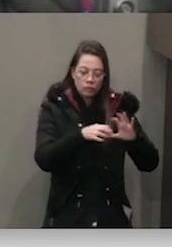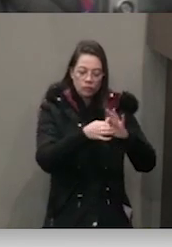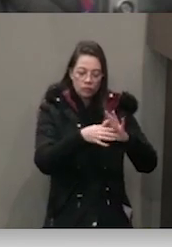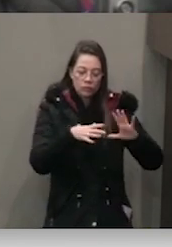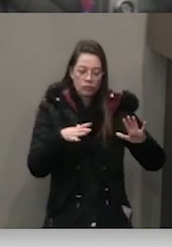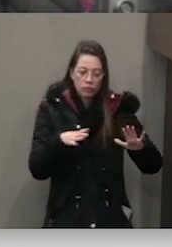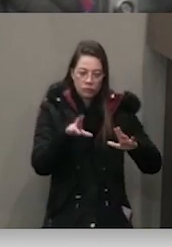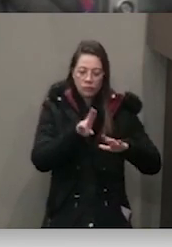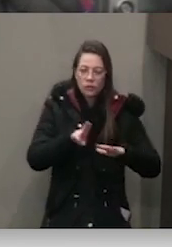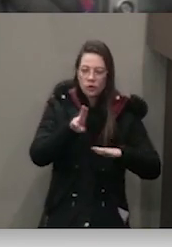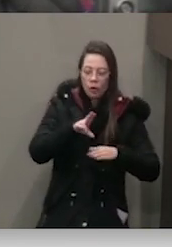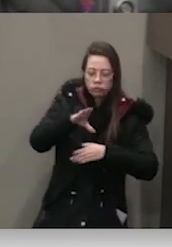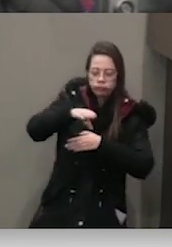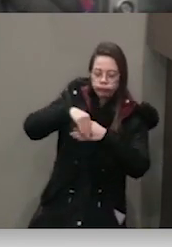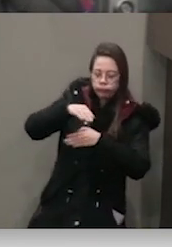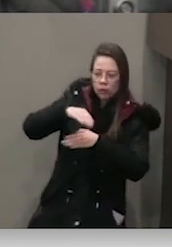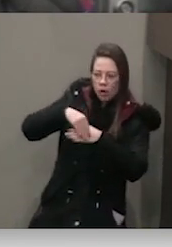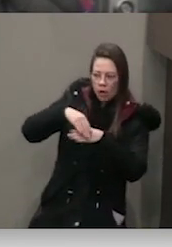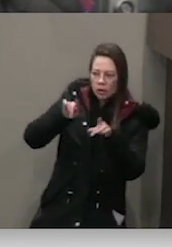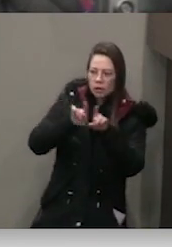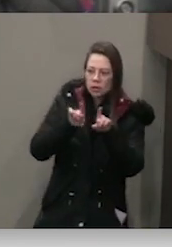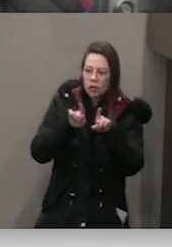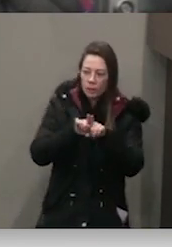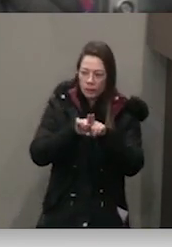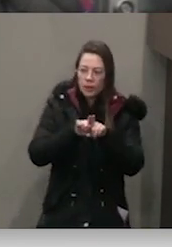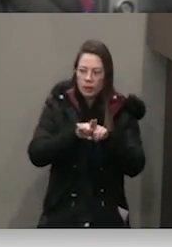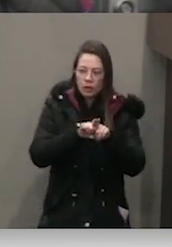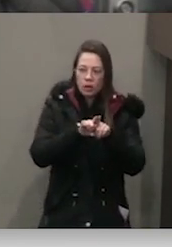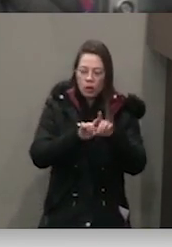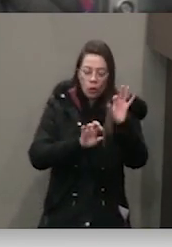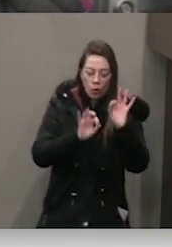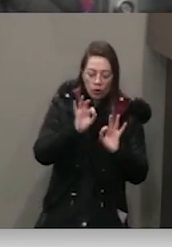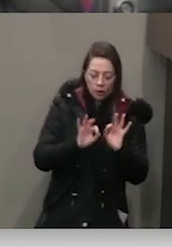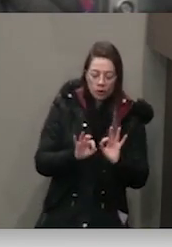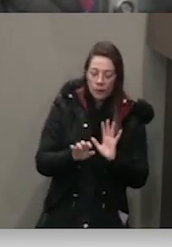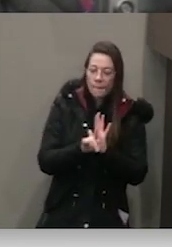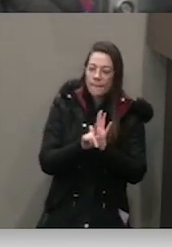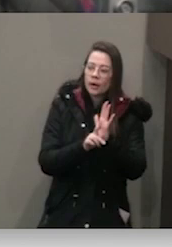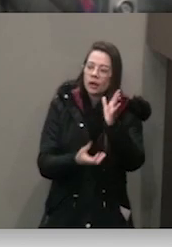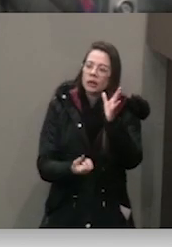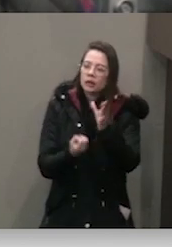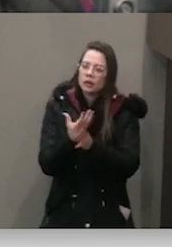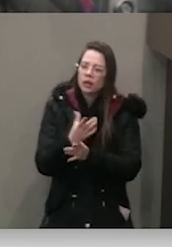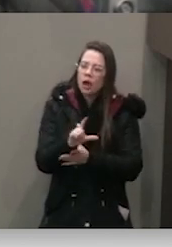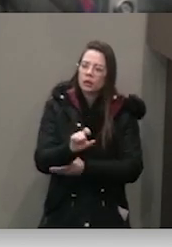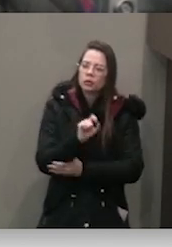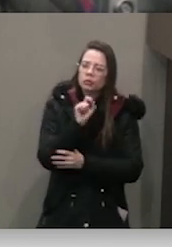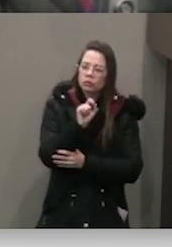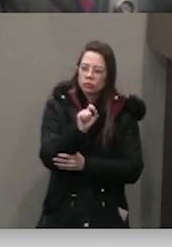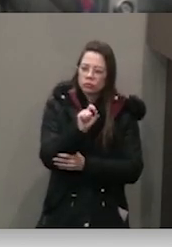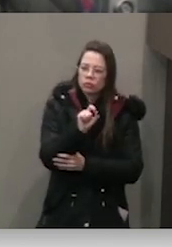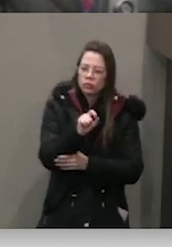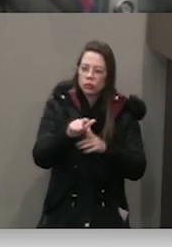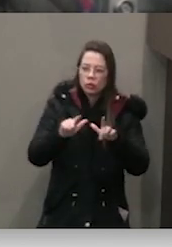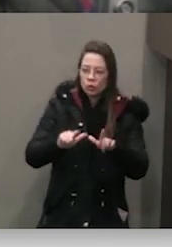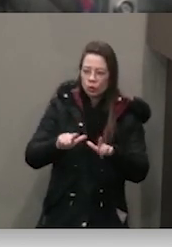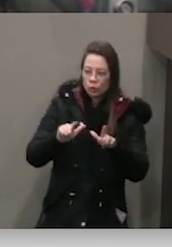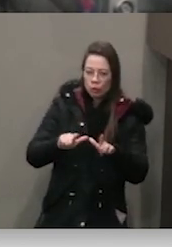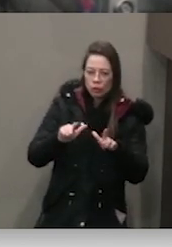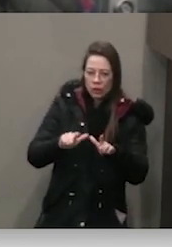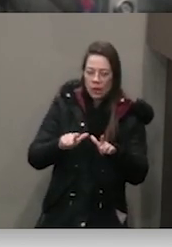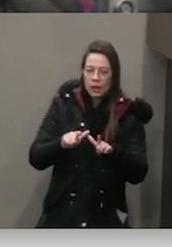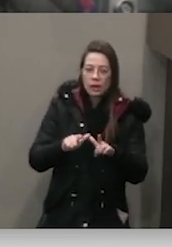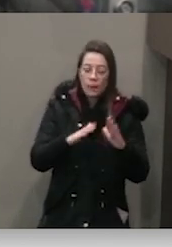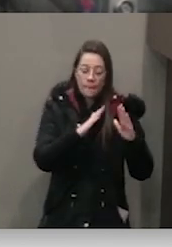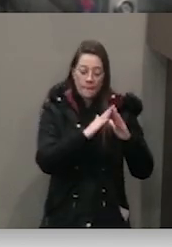que seja implementado, para que seja urbanizado e criado, vereadora Regina, um local habitacional